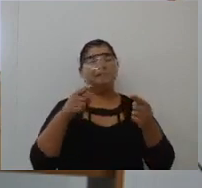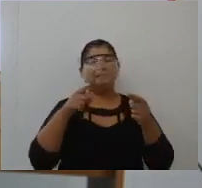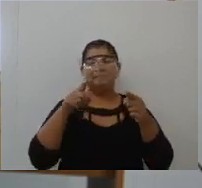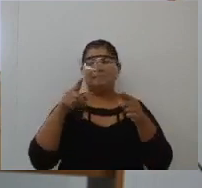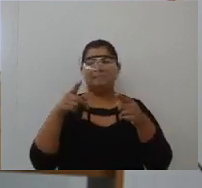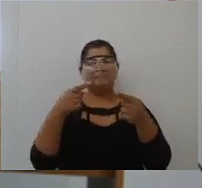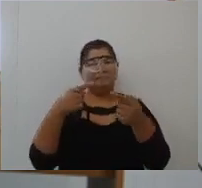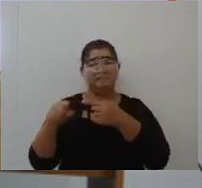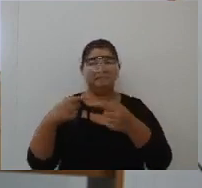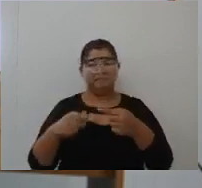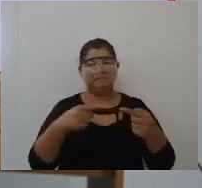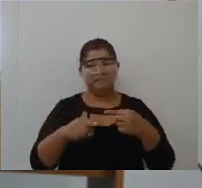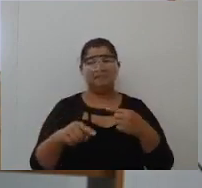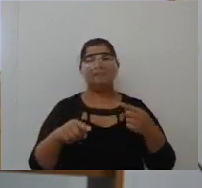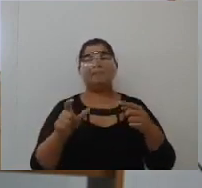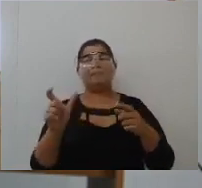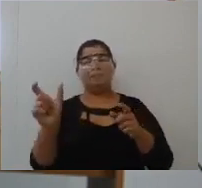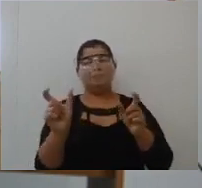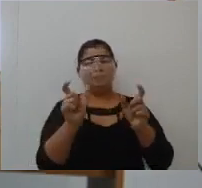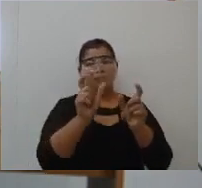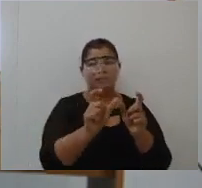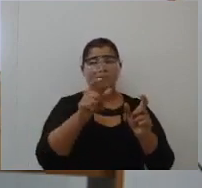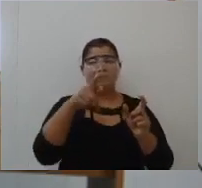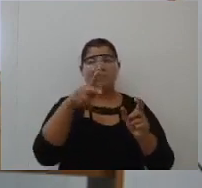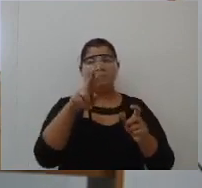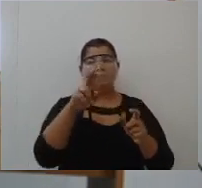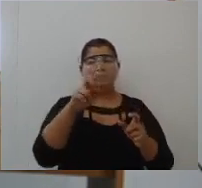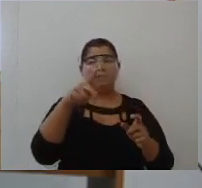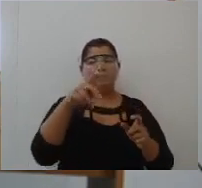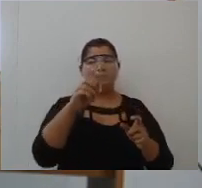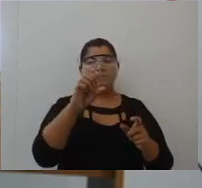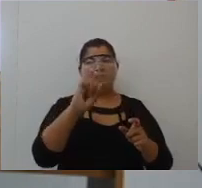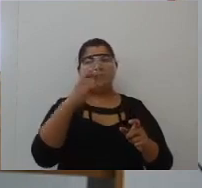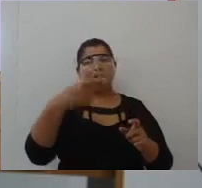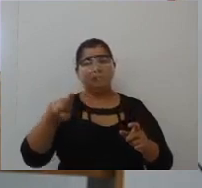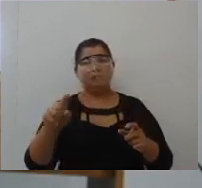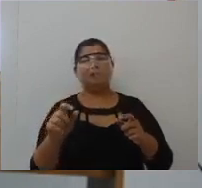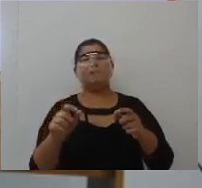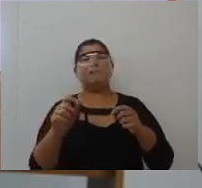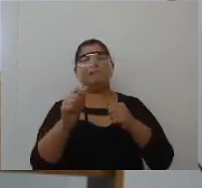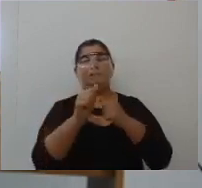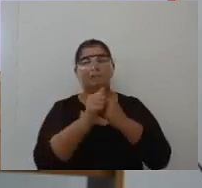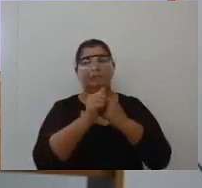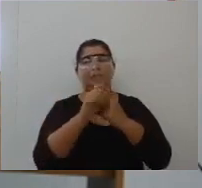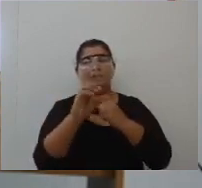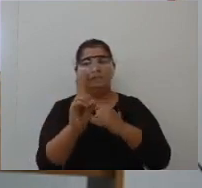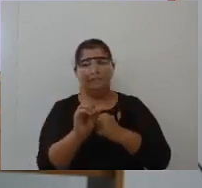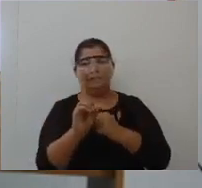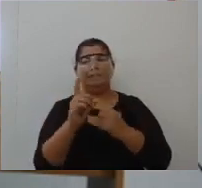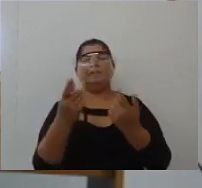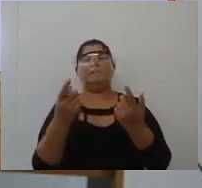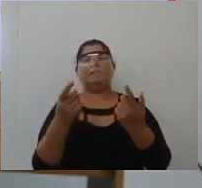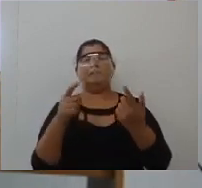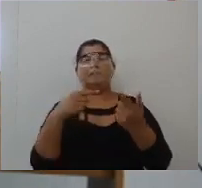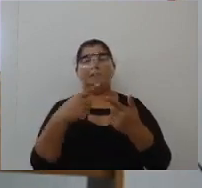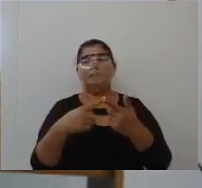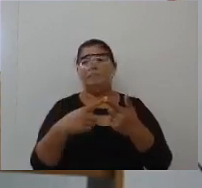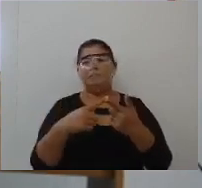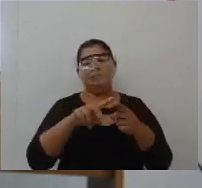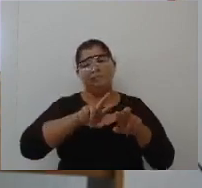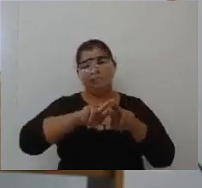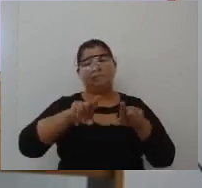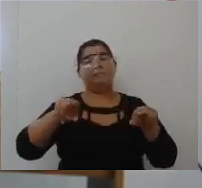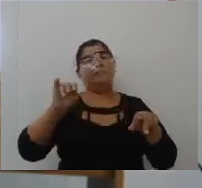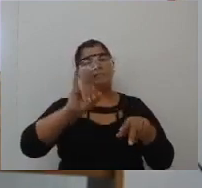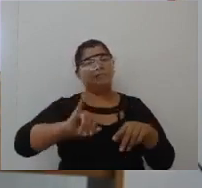conjunções, preposições, pronomes e alguns advérbios e expressões adverbiais. Isso aí é fundamental para a hora da quarta